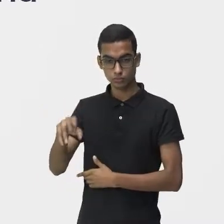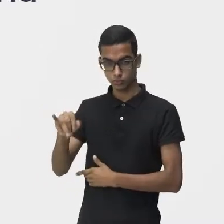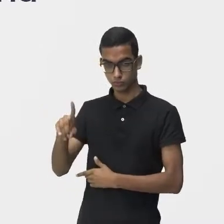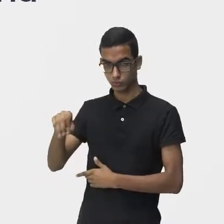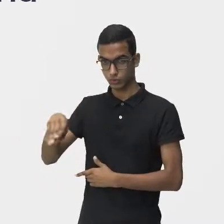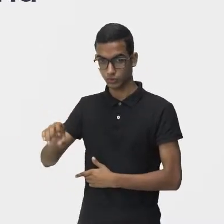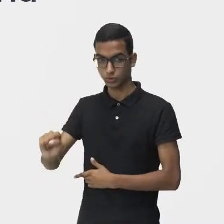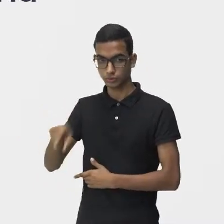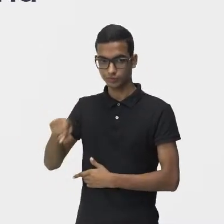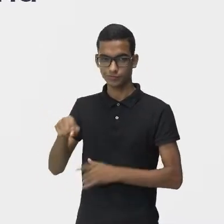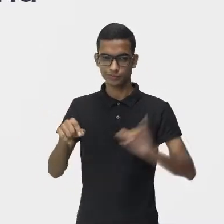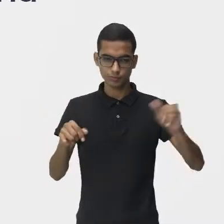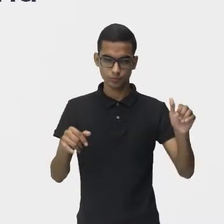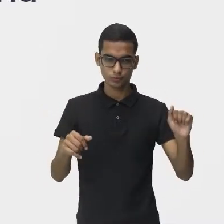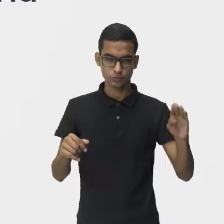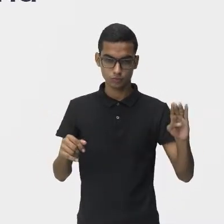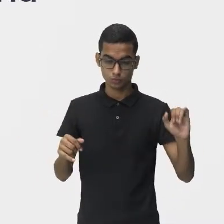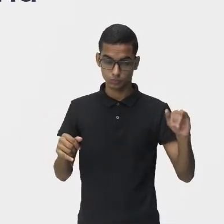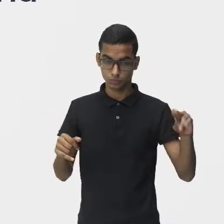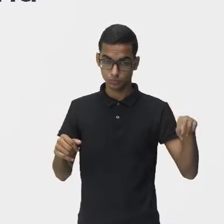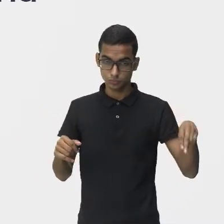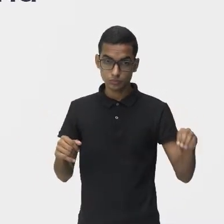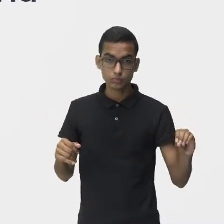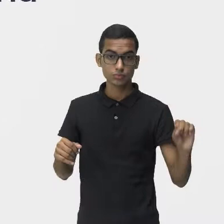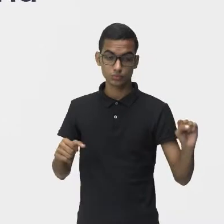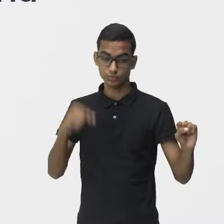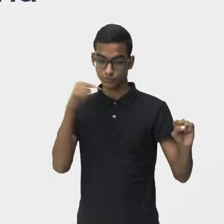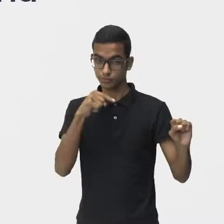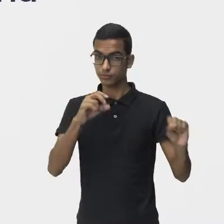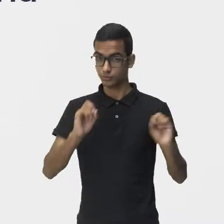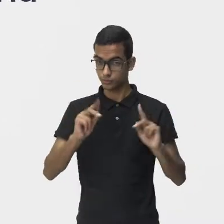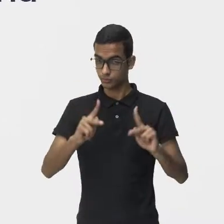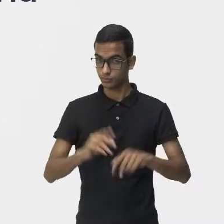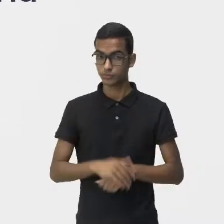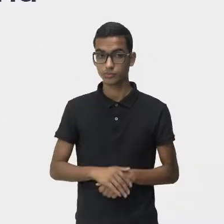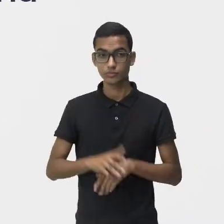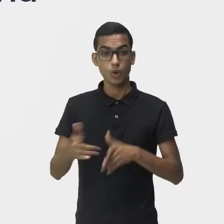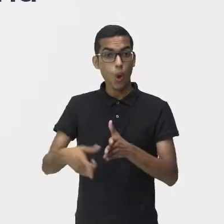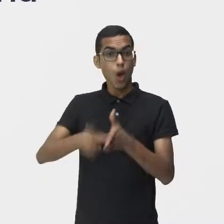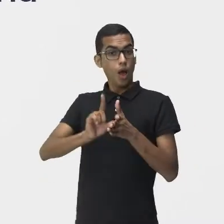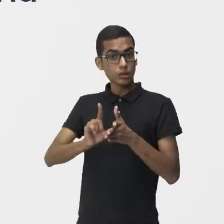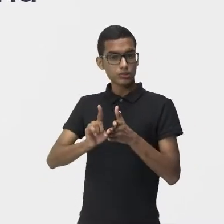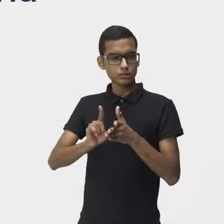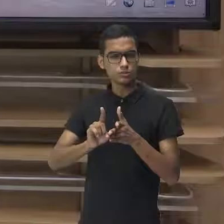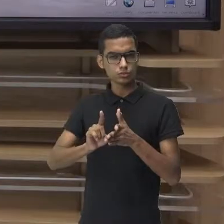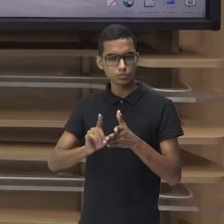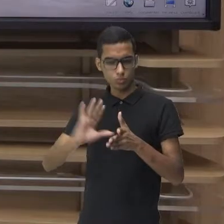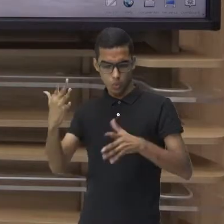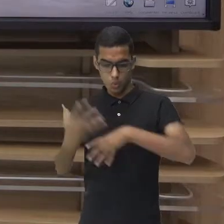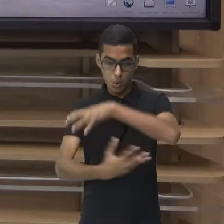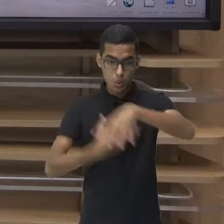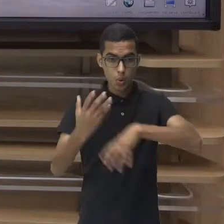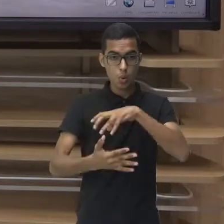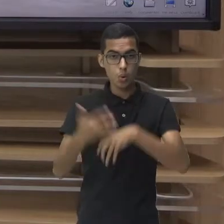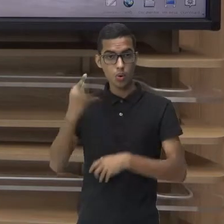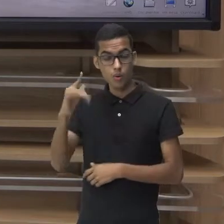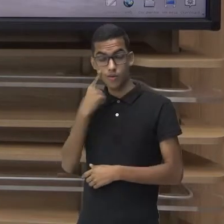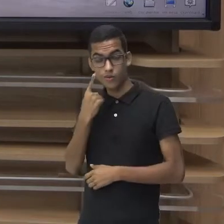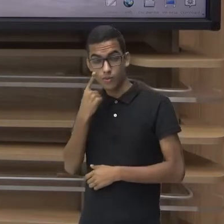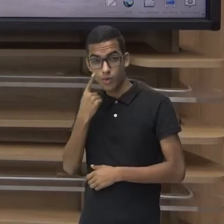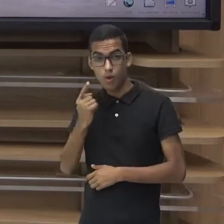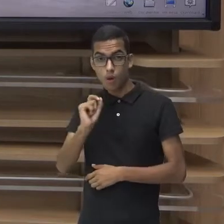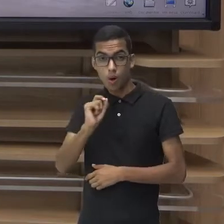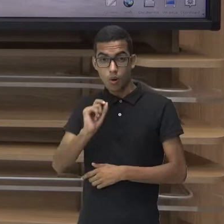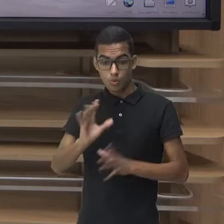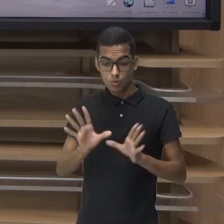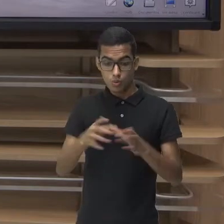jacobinos. Então, durante o desenrolar da Revolução, nós vamos ver esses grupos se distanciando nas